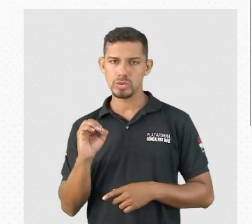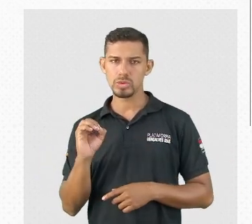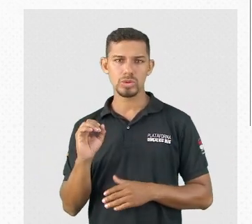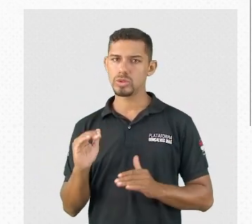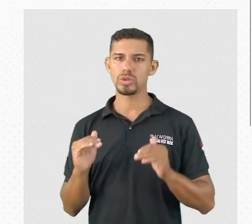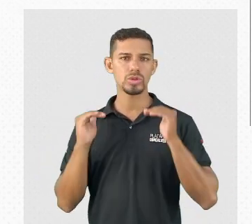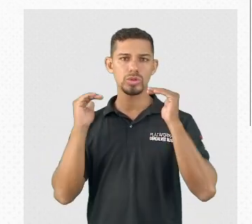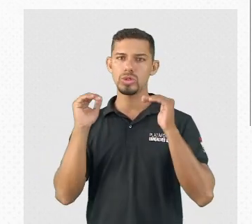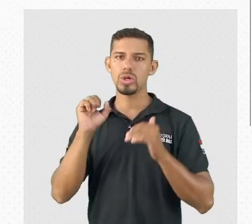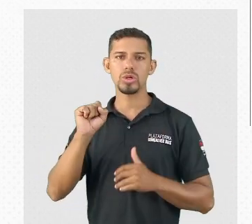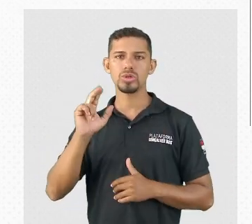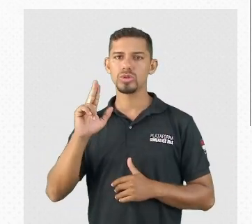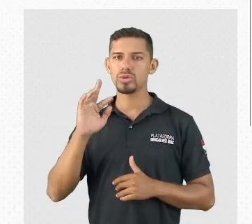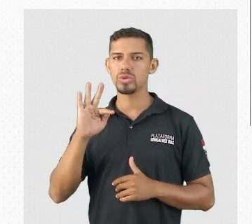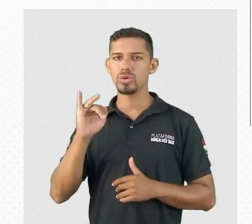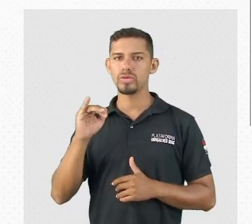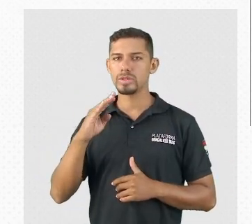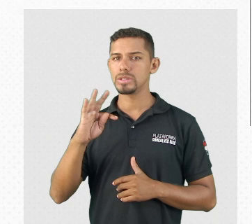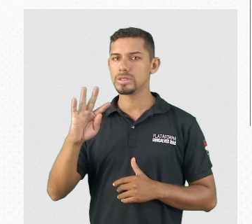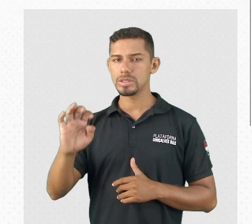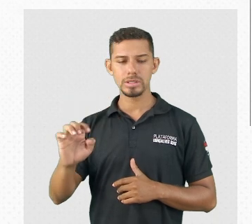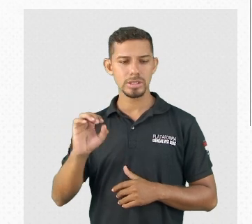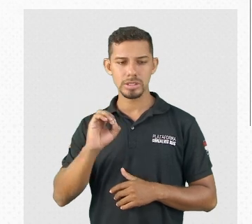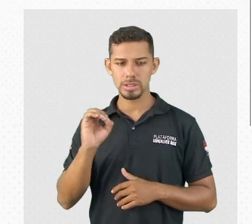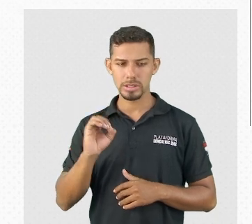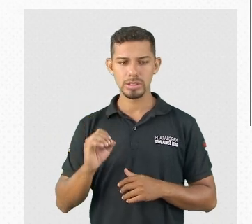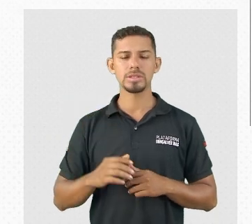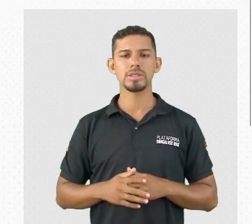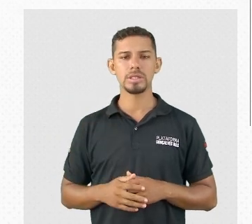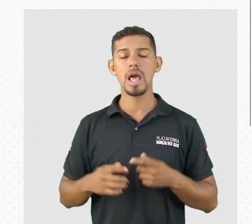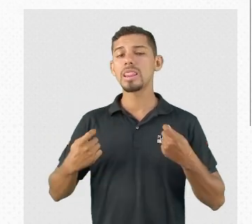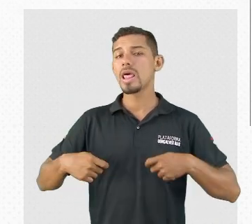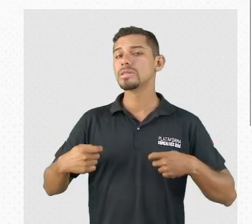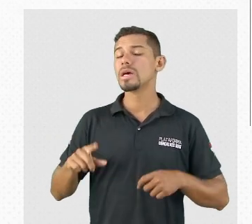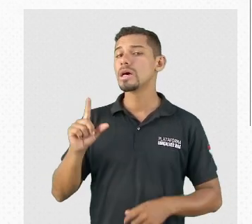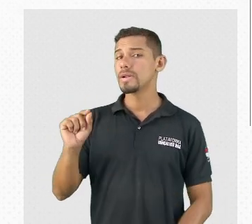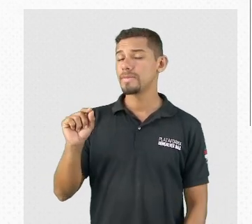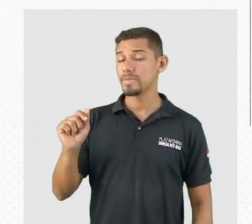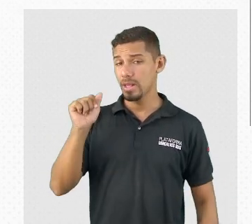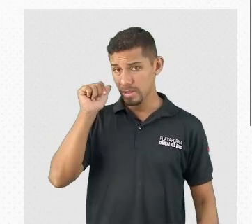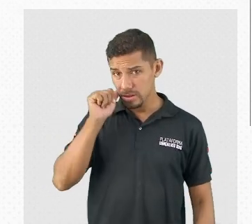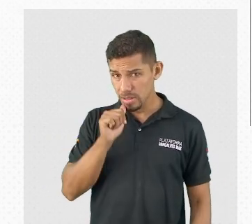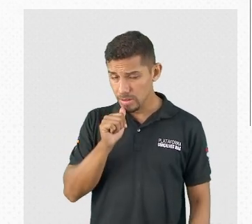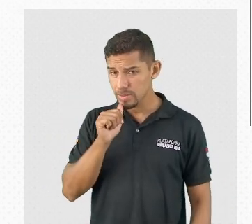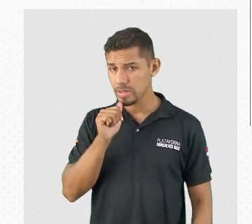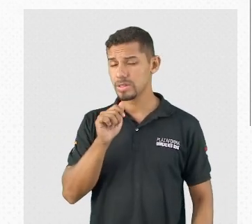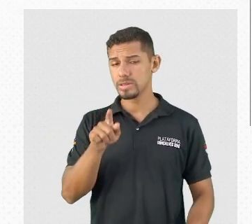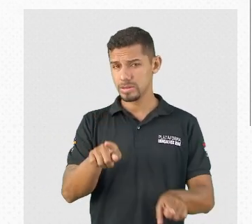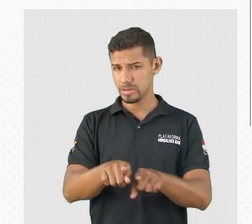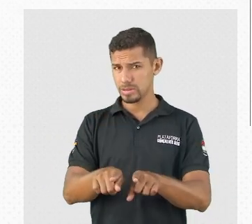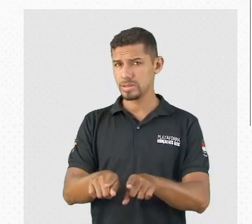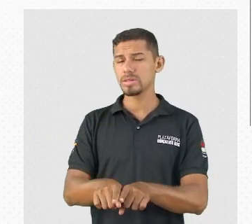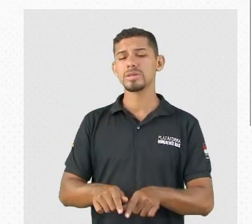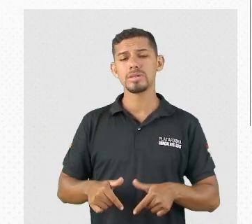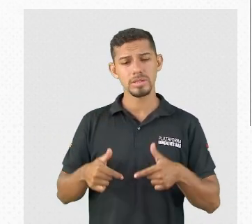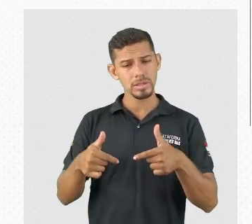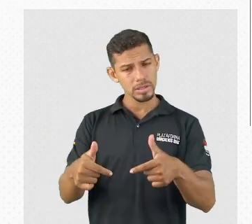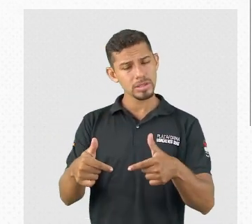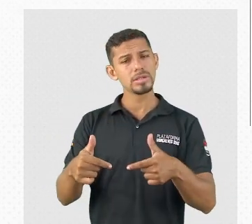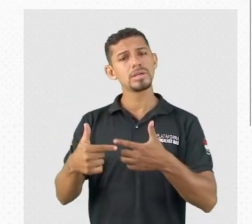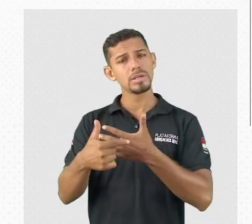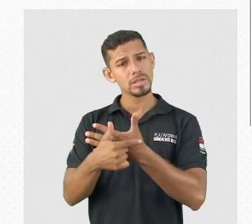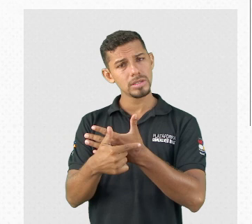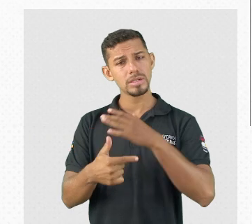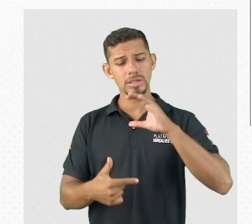suficiente. É necessário o quê? Que essas mulheres possam ocupar esses cargos, mas que elas